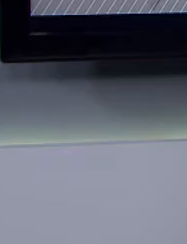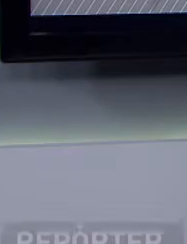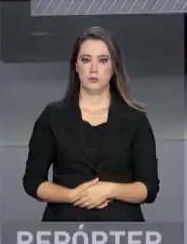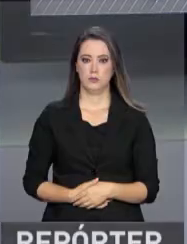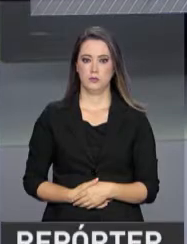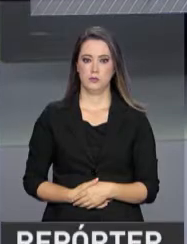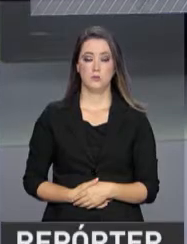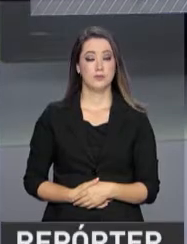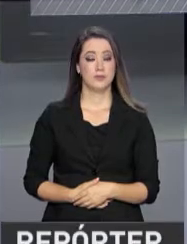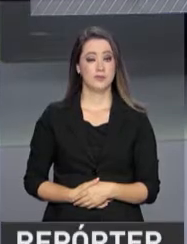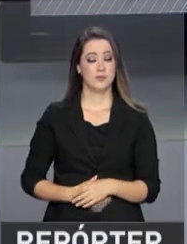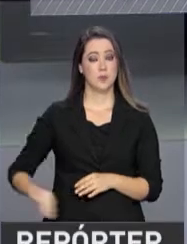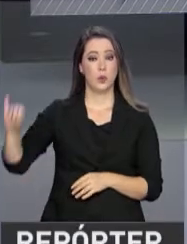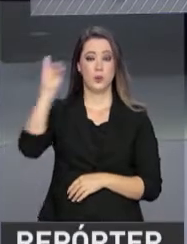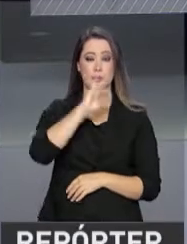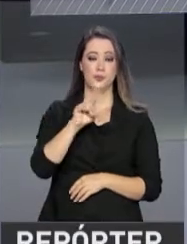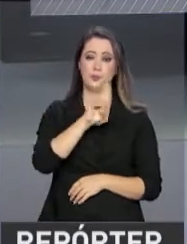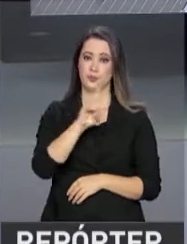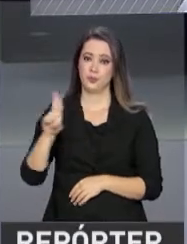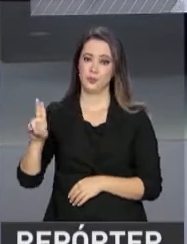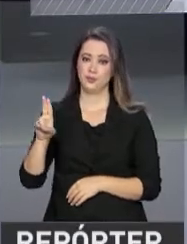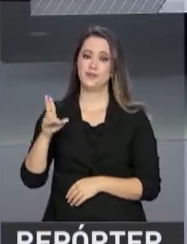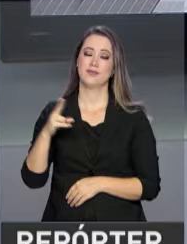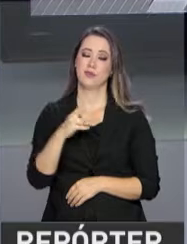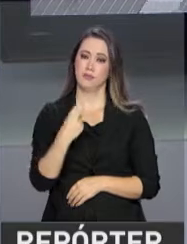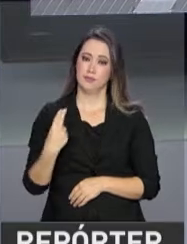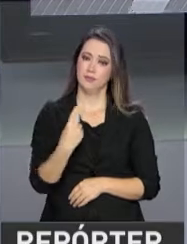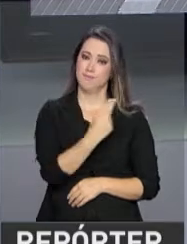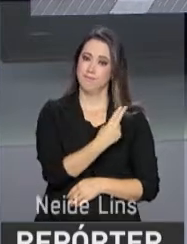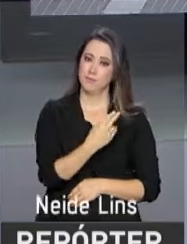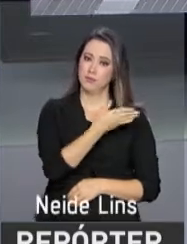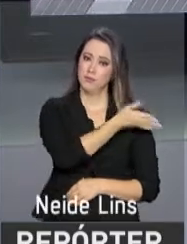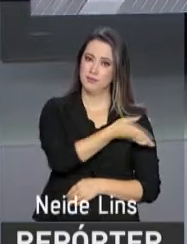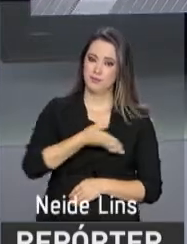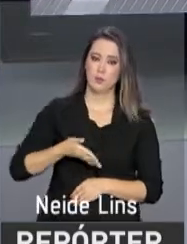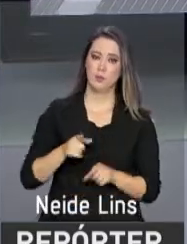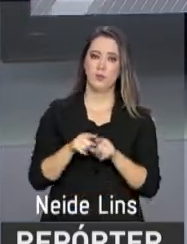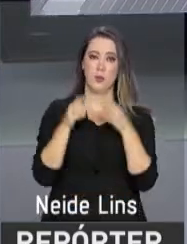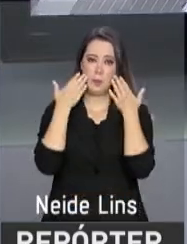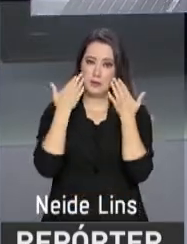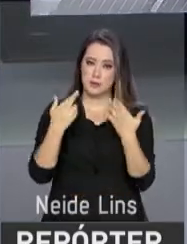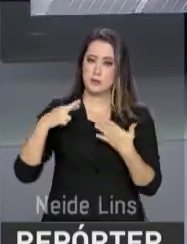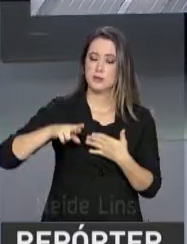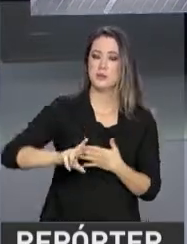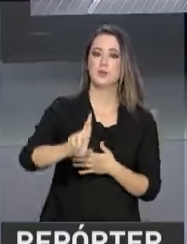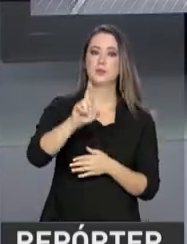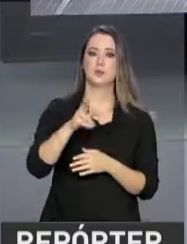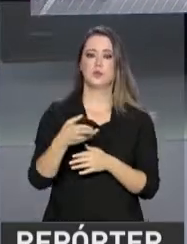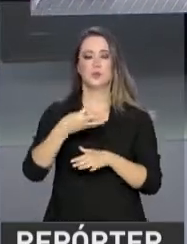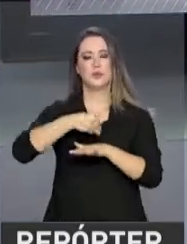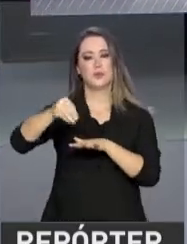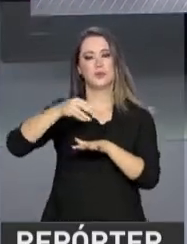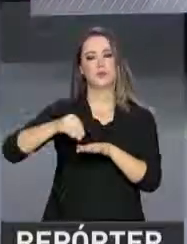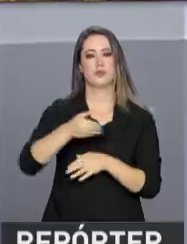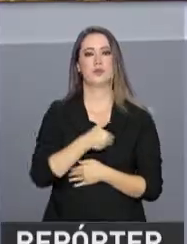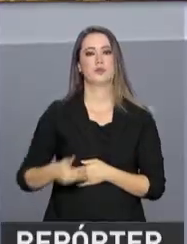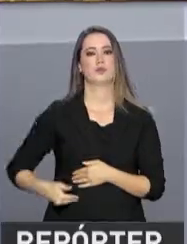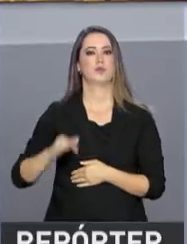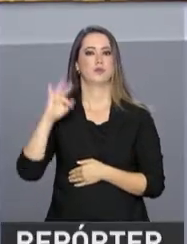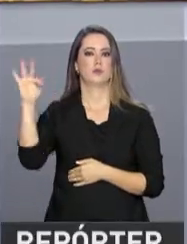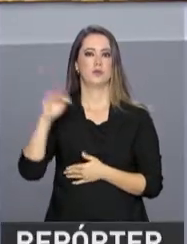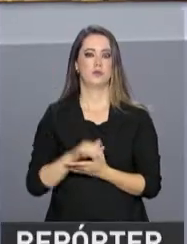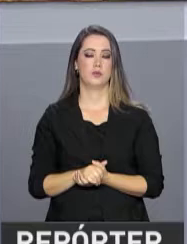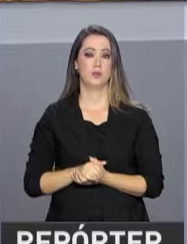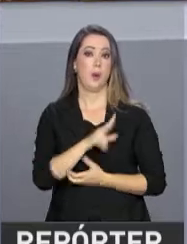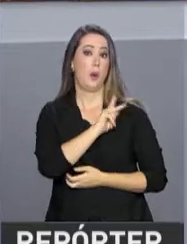olá eu sou o roberto camargo e estamos de volta agora com o repórter nbr e as notícias do governo federal o